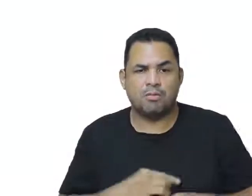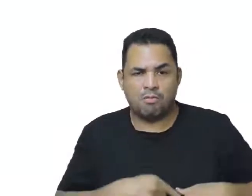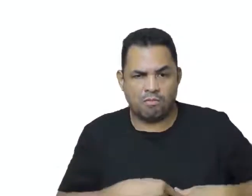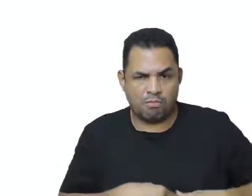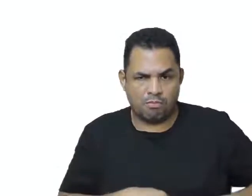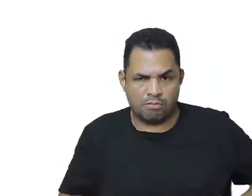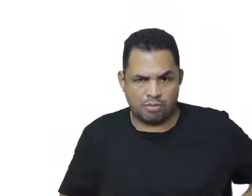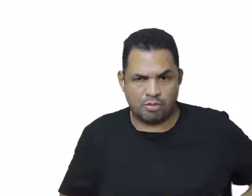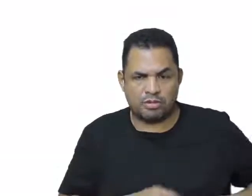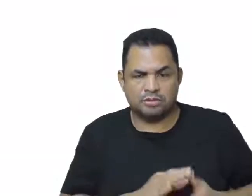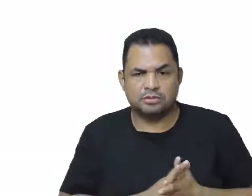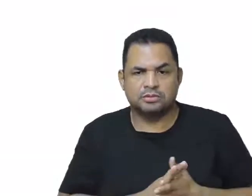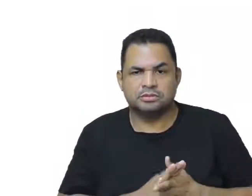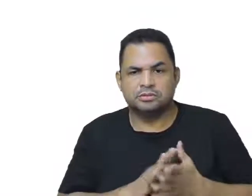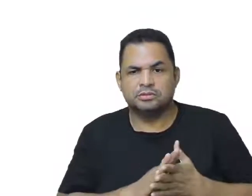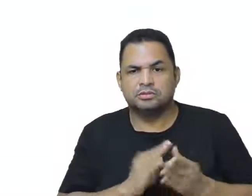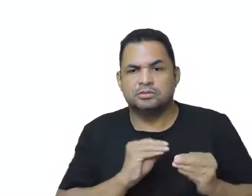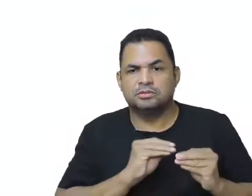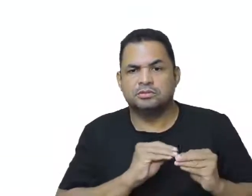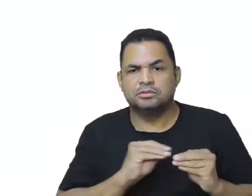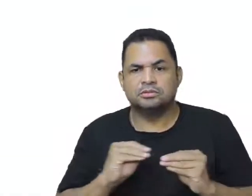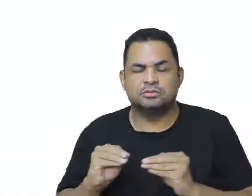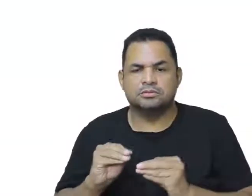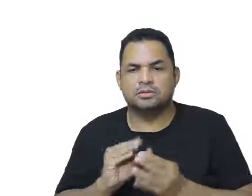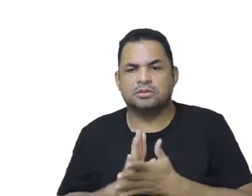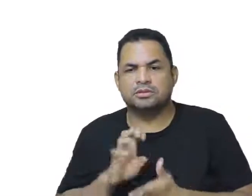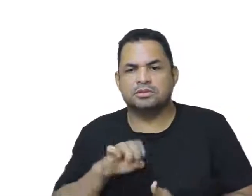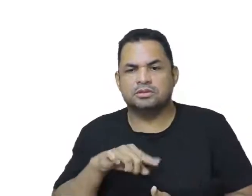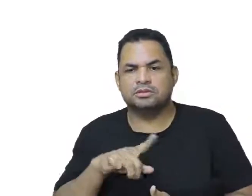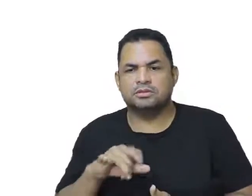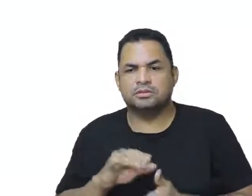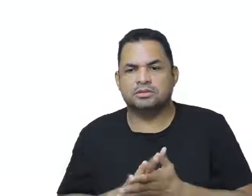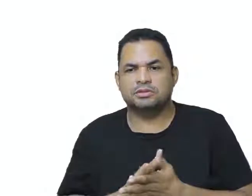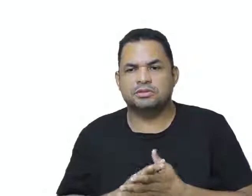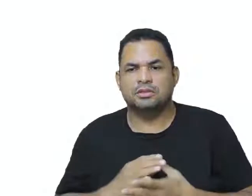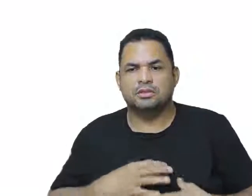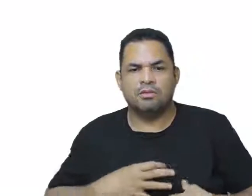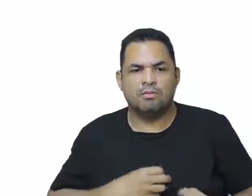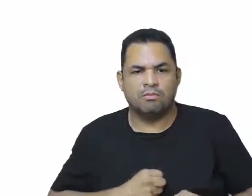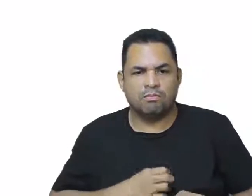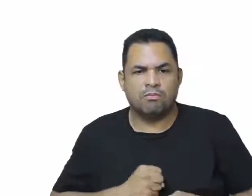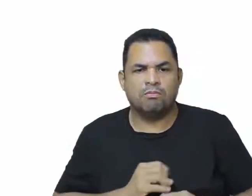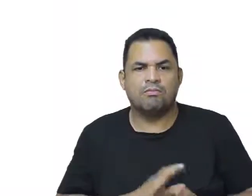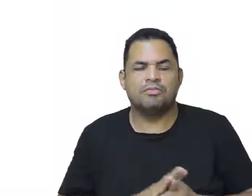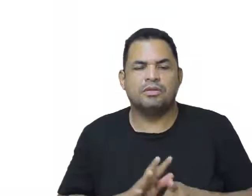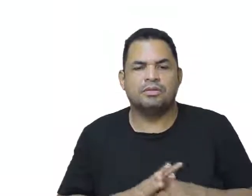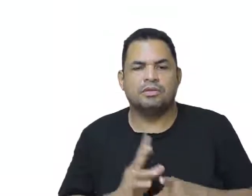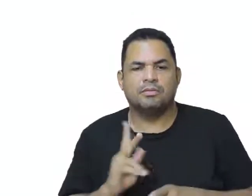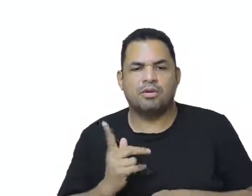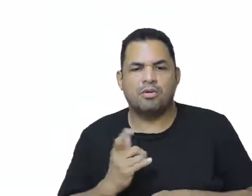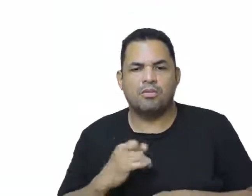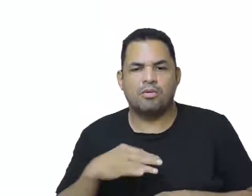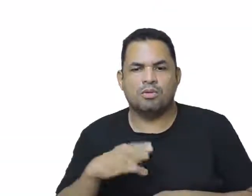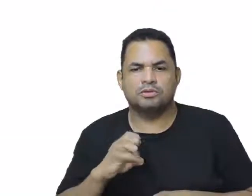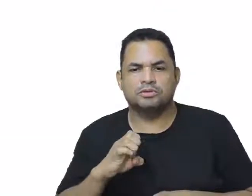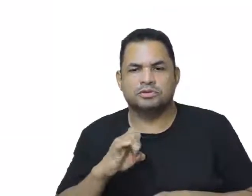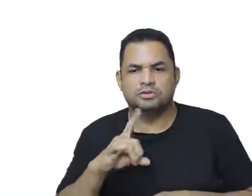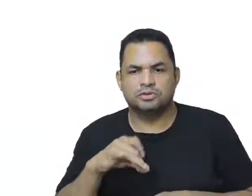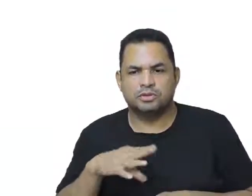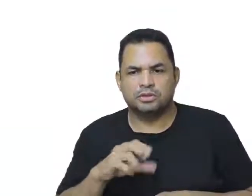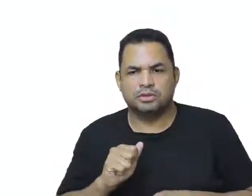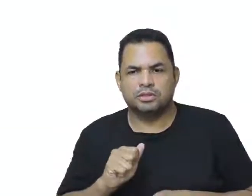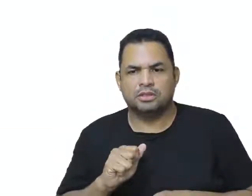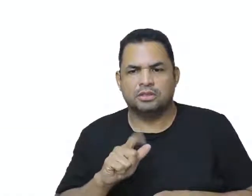pâncreas, se secreta enzimas digestivas e hormônios como insulina e glucagon. Então, no caso, as enzimas